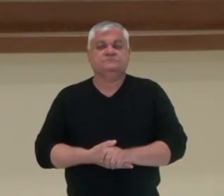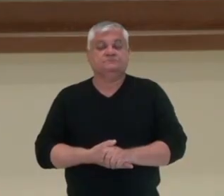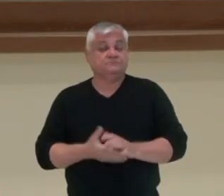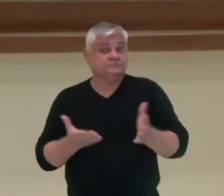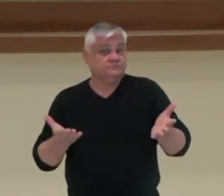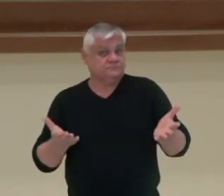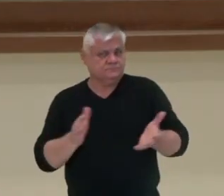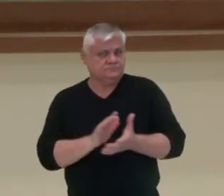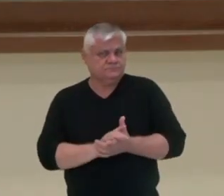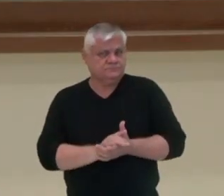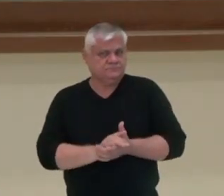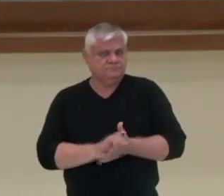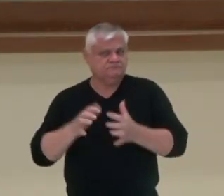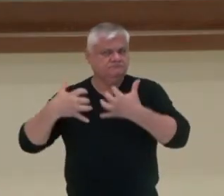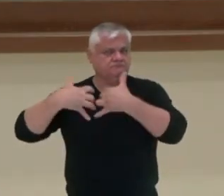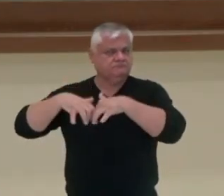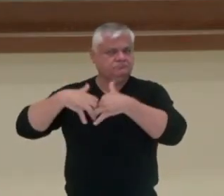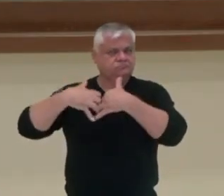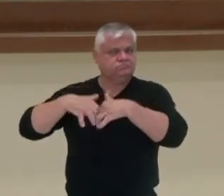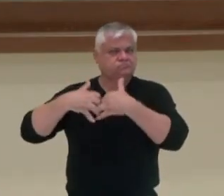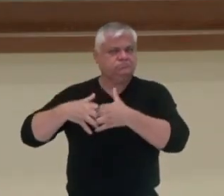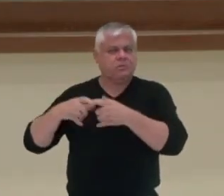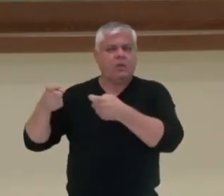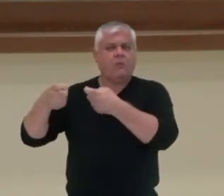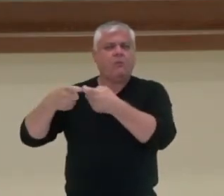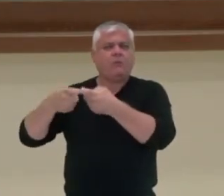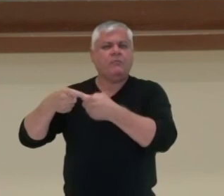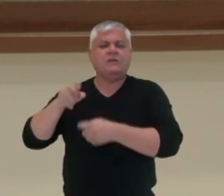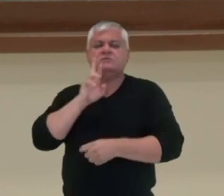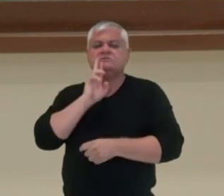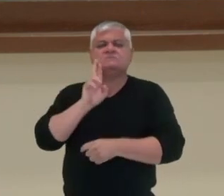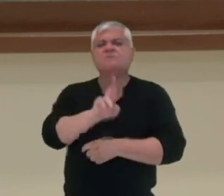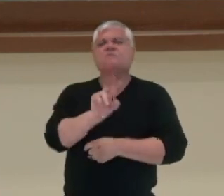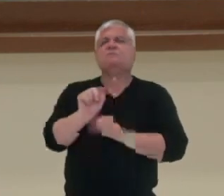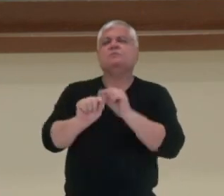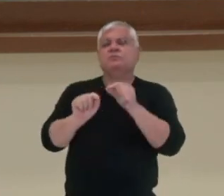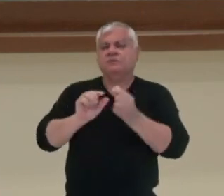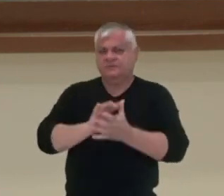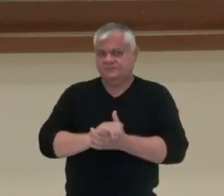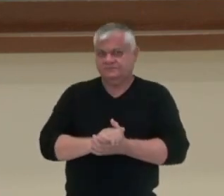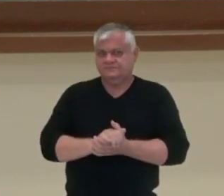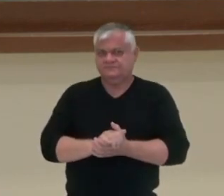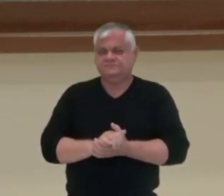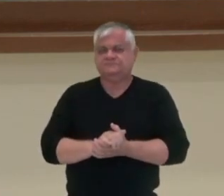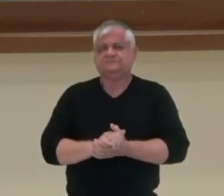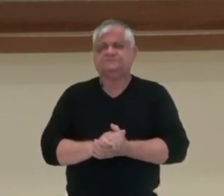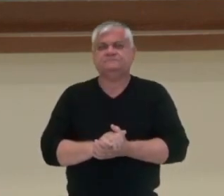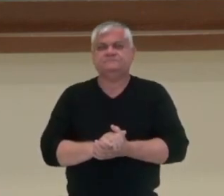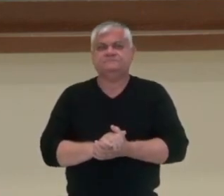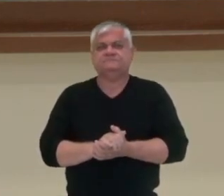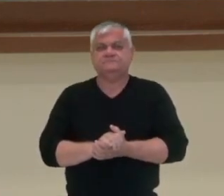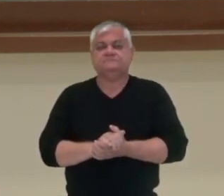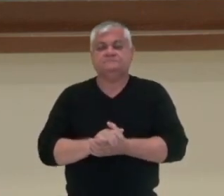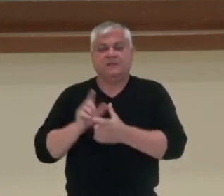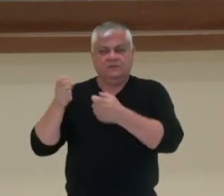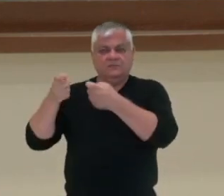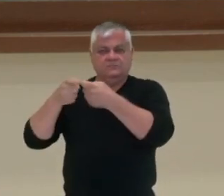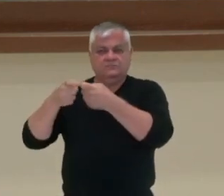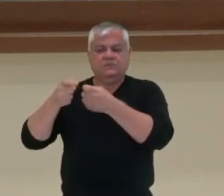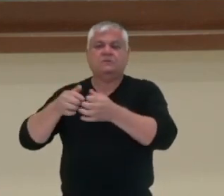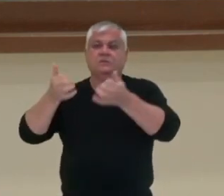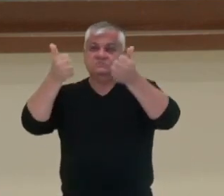E aí, pessoal, conseguiram pensar o que o médico falou para Ana, mãe da Luísa? Olha, ele explicou que a